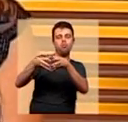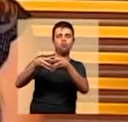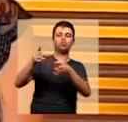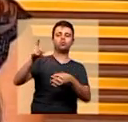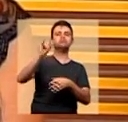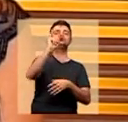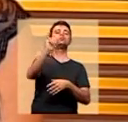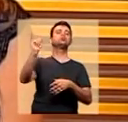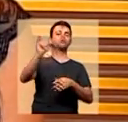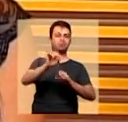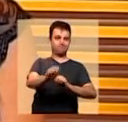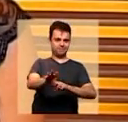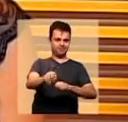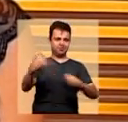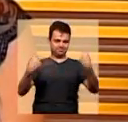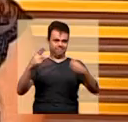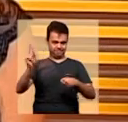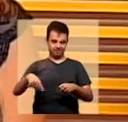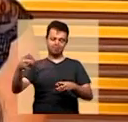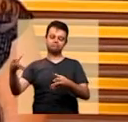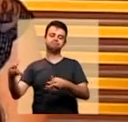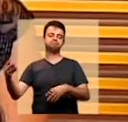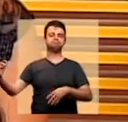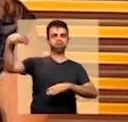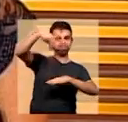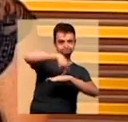de trânsito, porque são instrutores que fazem esse trabalho,